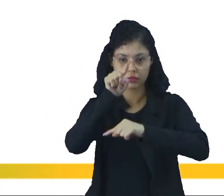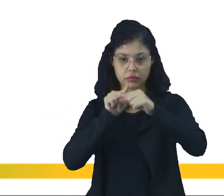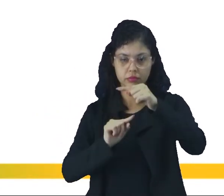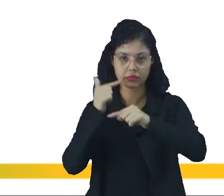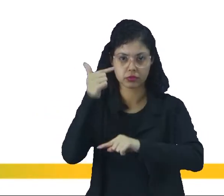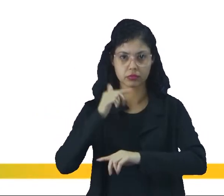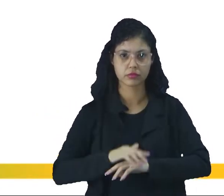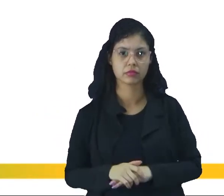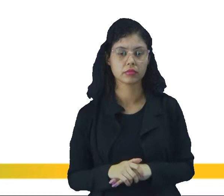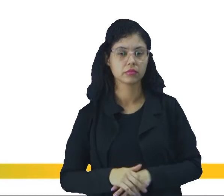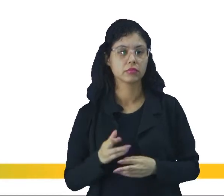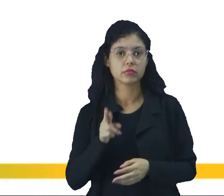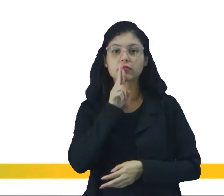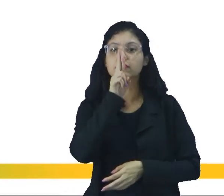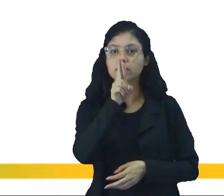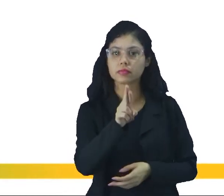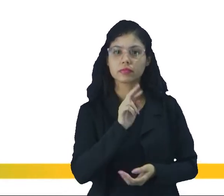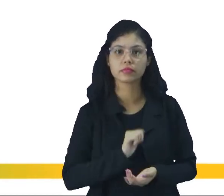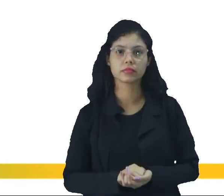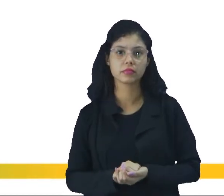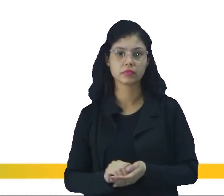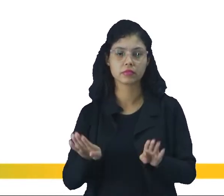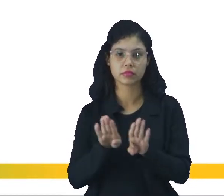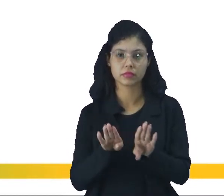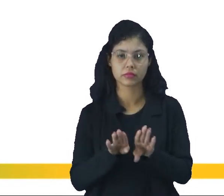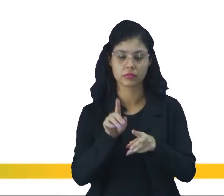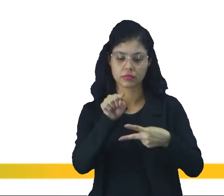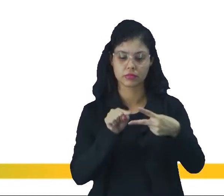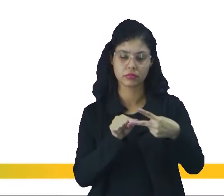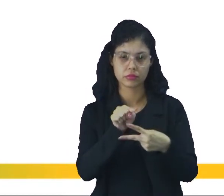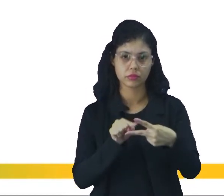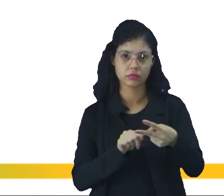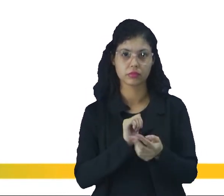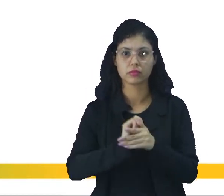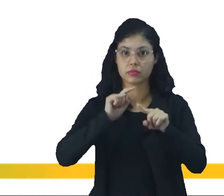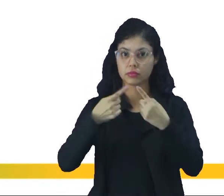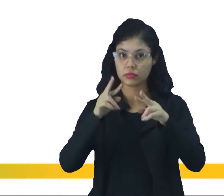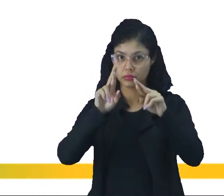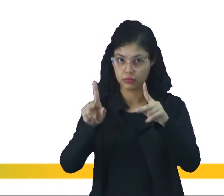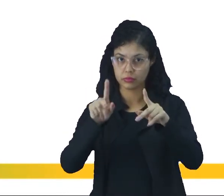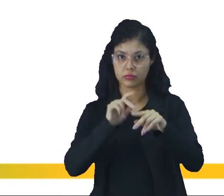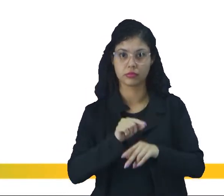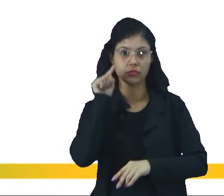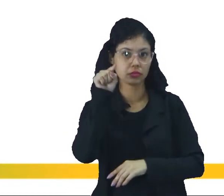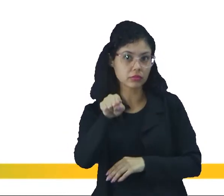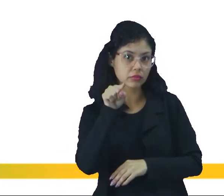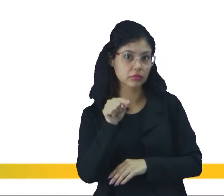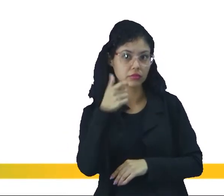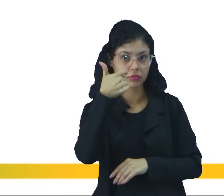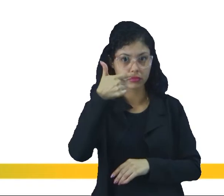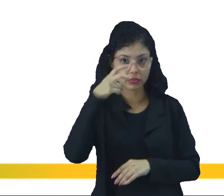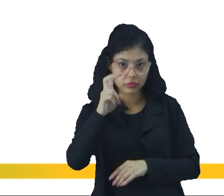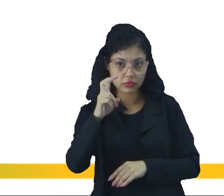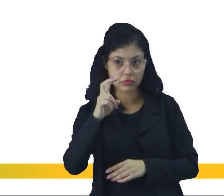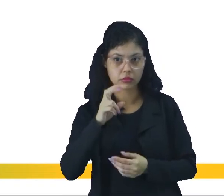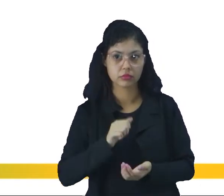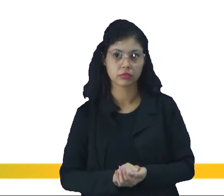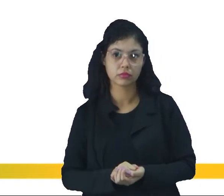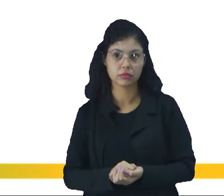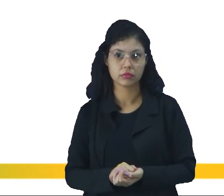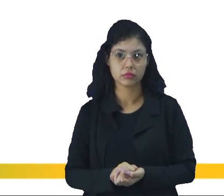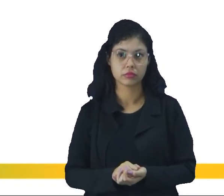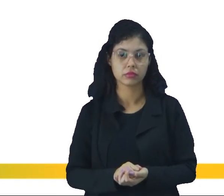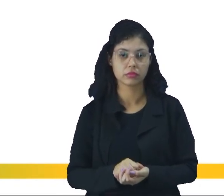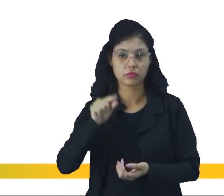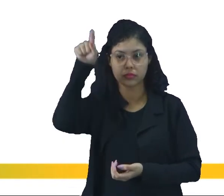2. Então eu vou calcular aqui e vou calcular aqui também. Mas aqui é diferente. Aqui é 25 e esse lado